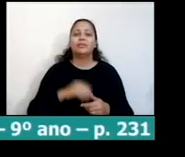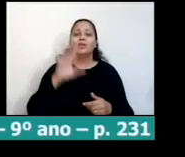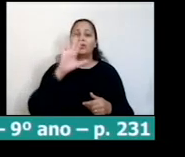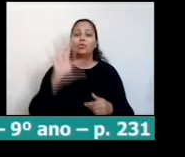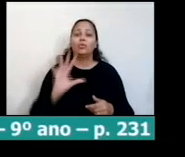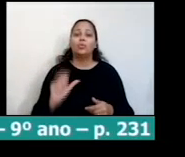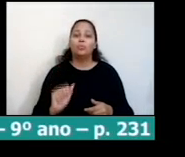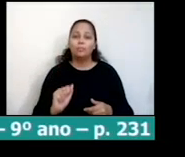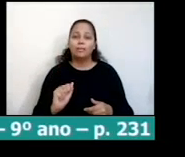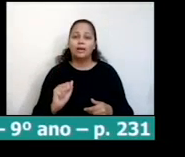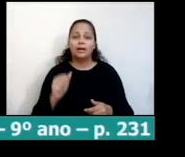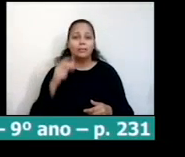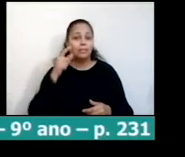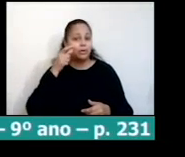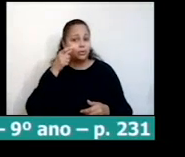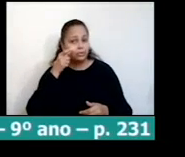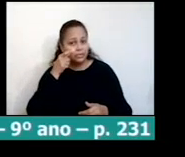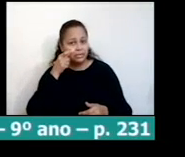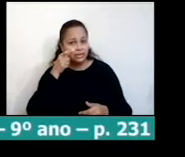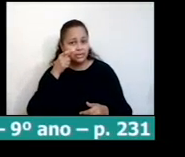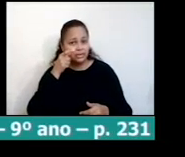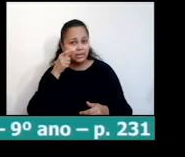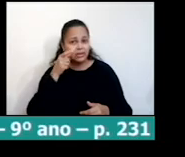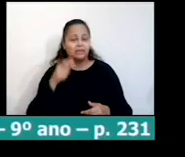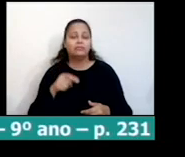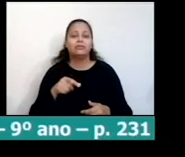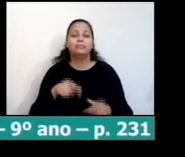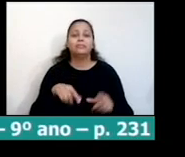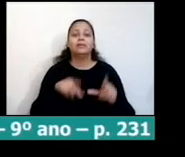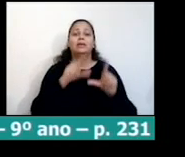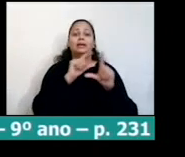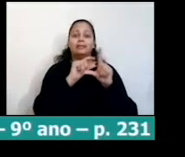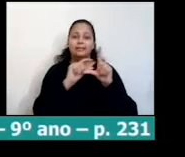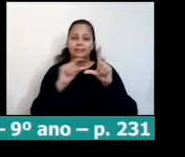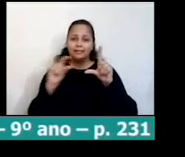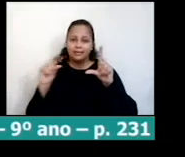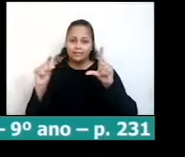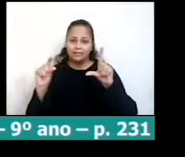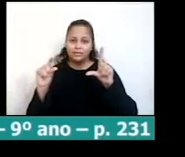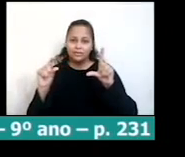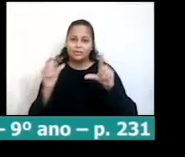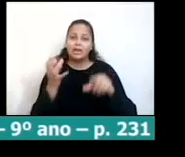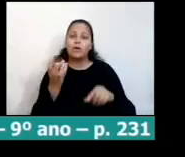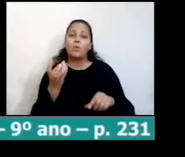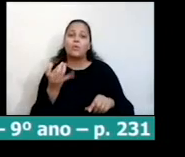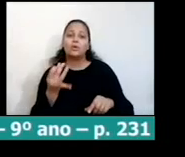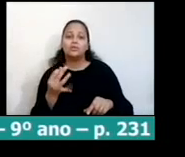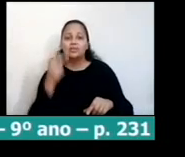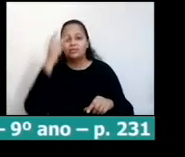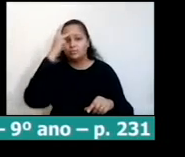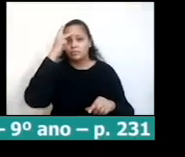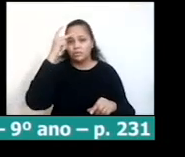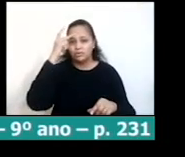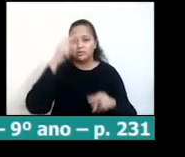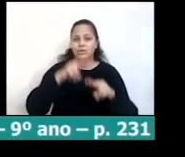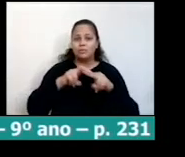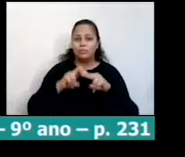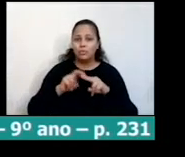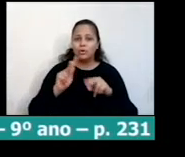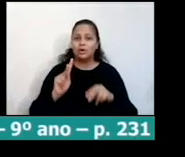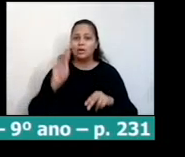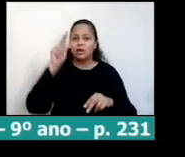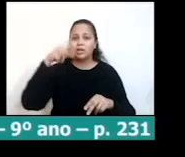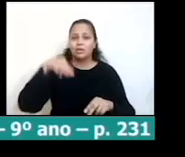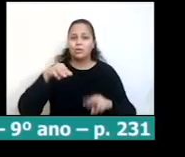Nesse mapa aí vocês podem observar, de acordo com a tonalidade ali da legenda, a quantidade de habitantes por quilômetro quadrado que tem